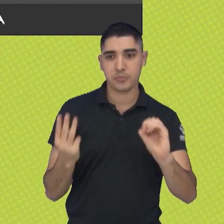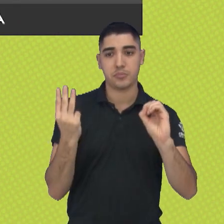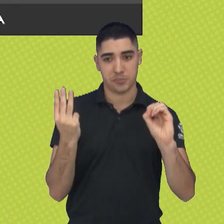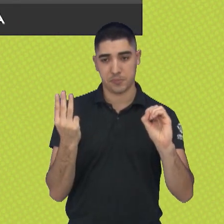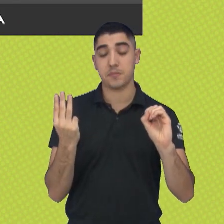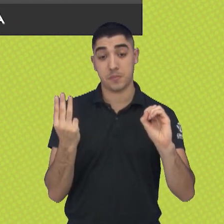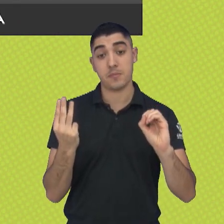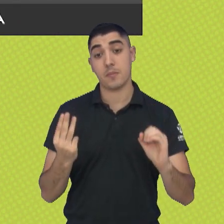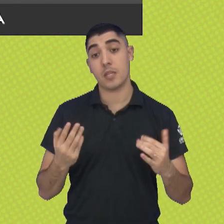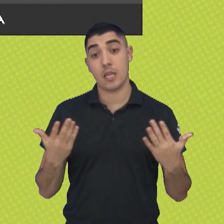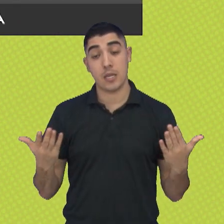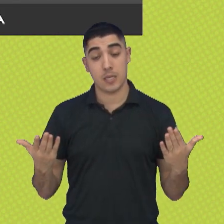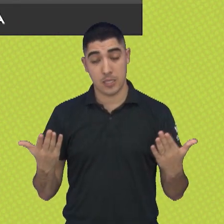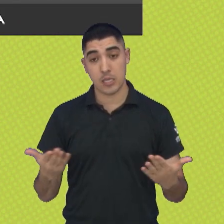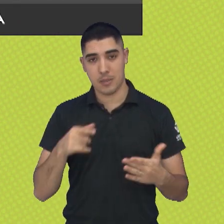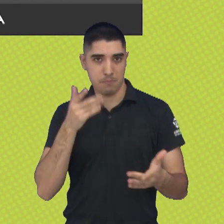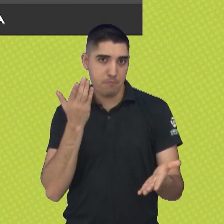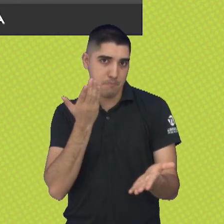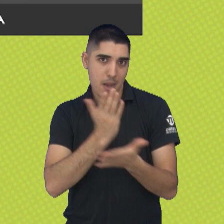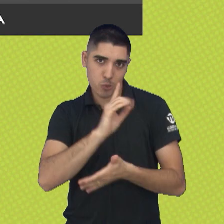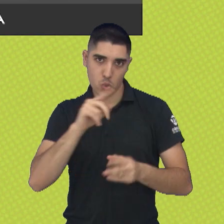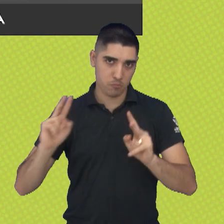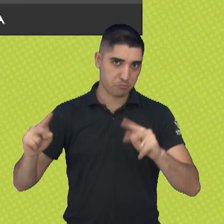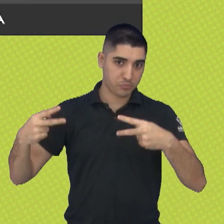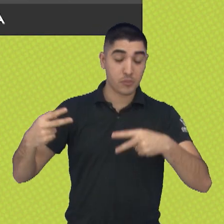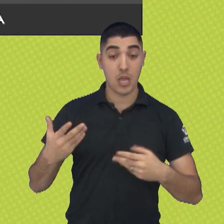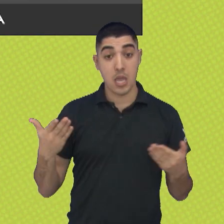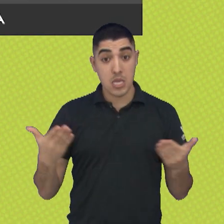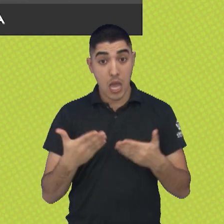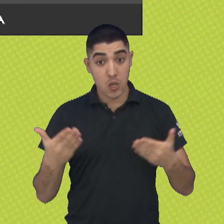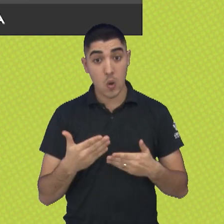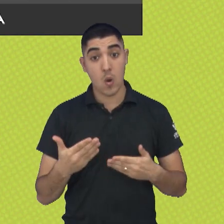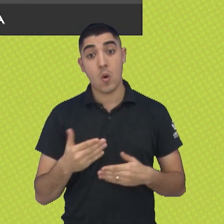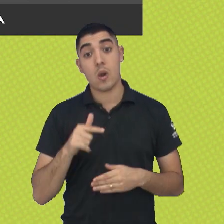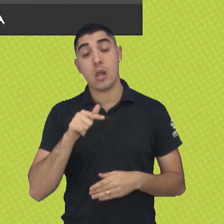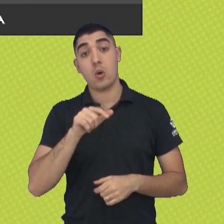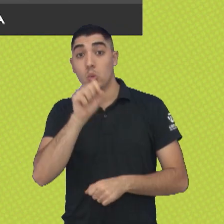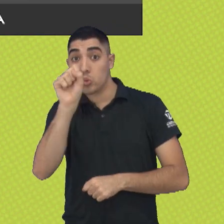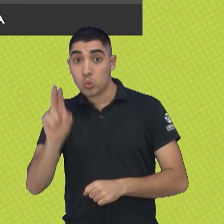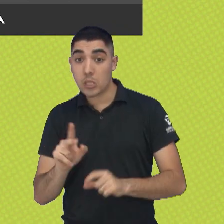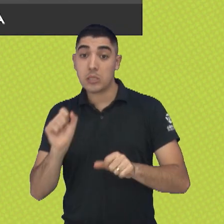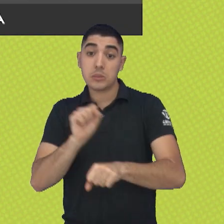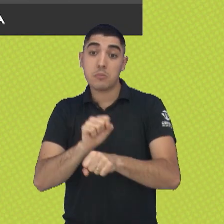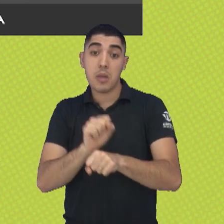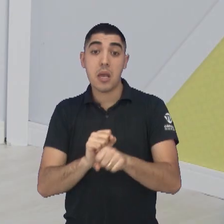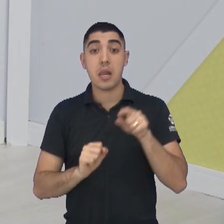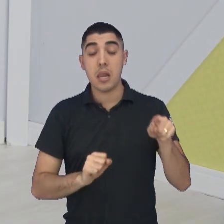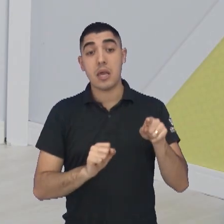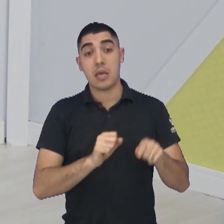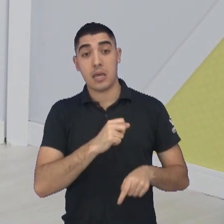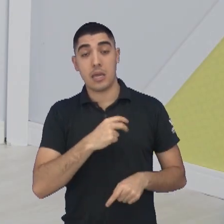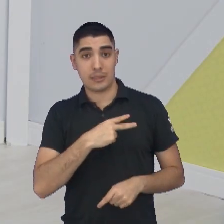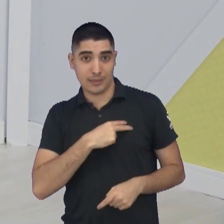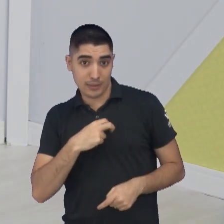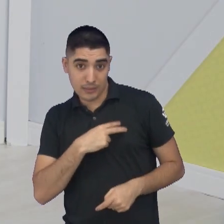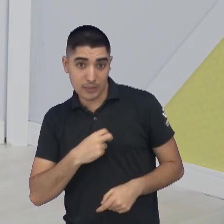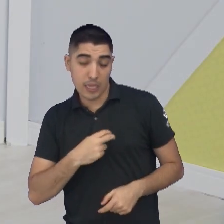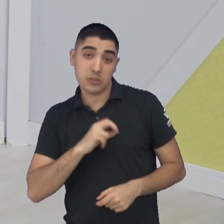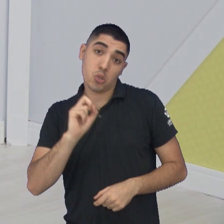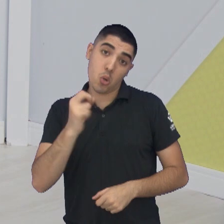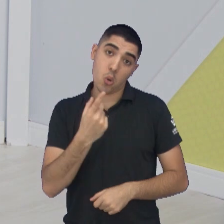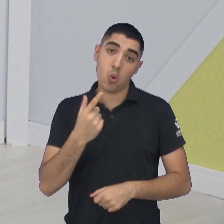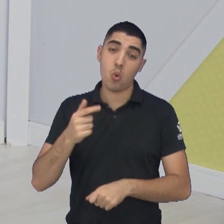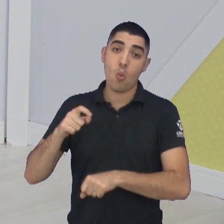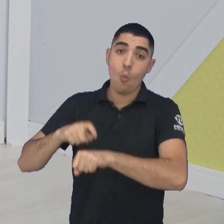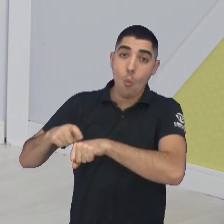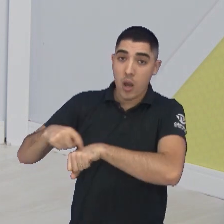no jogo 2 e acabou se classificando. E o Suzano aguarda aí SESI Bauru ou Atibaia. A tendência é